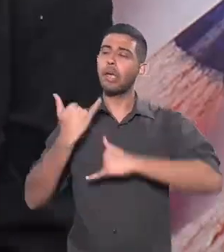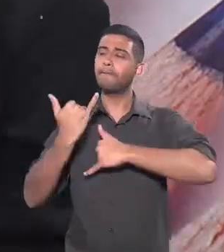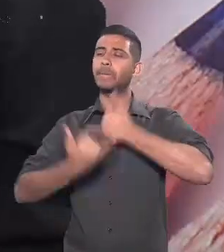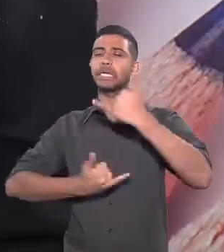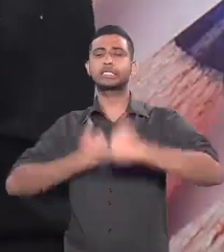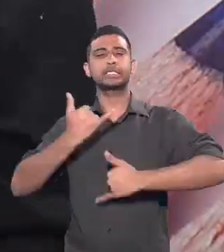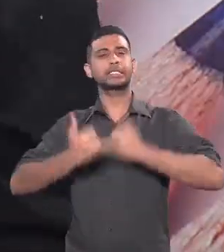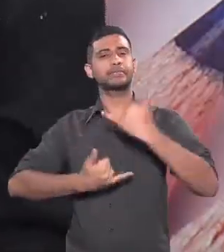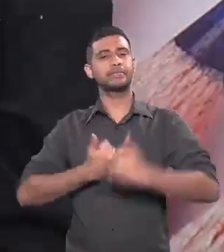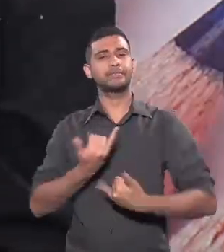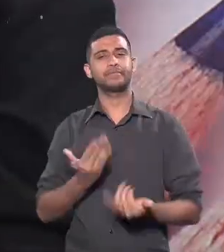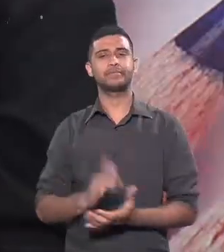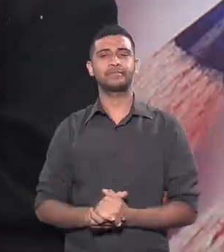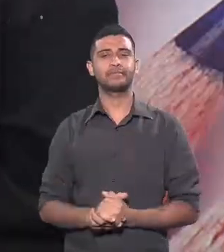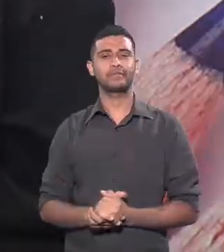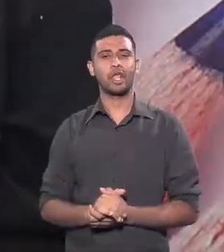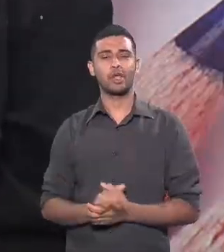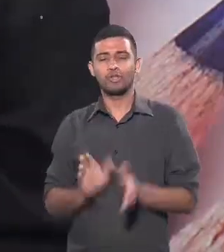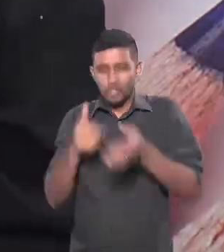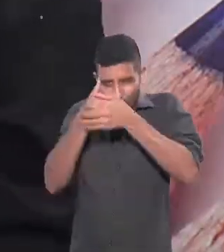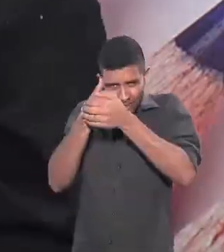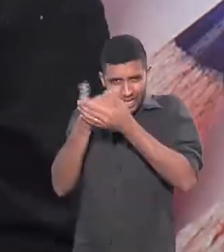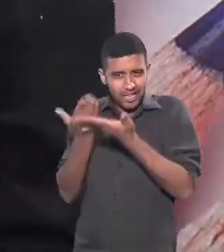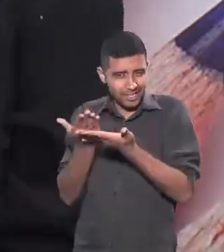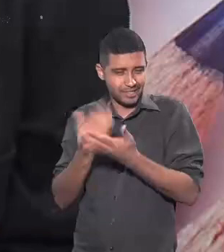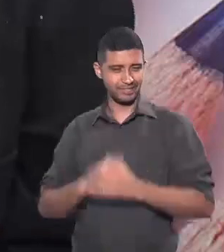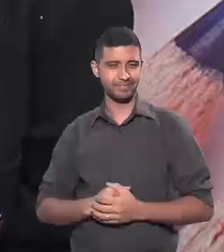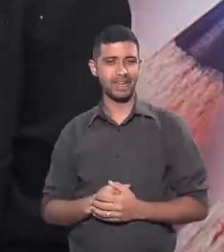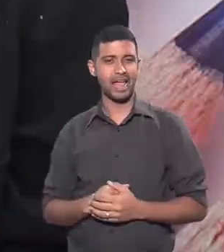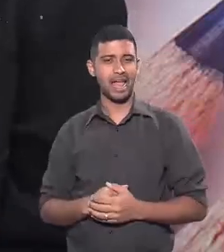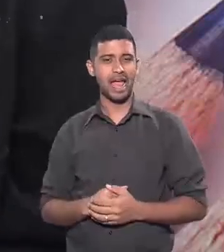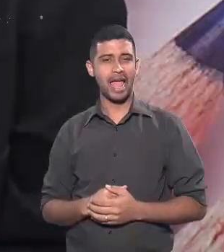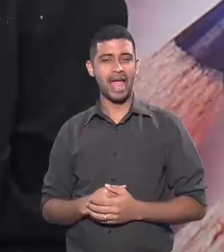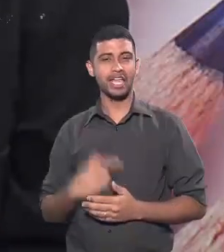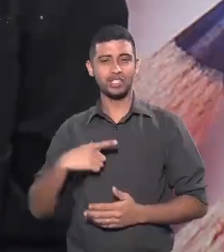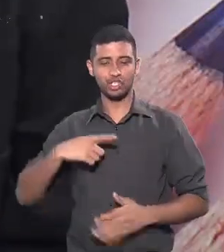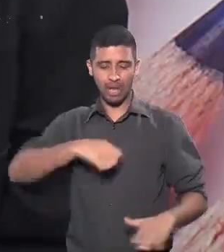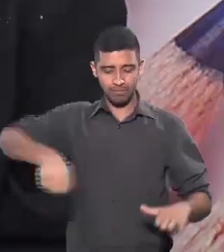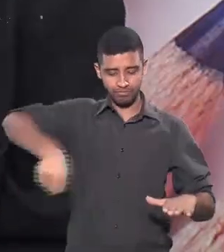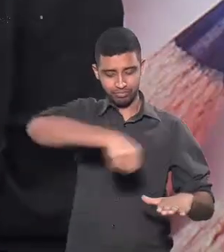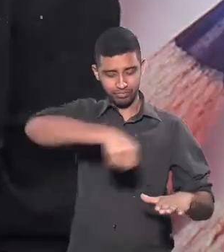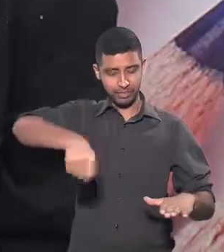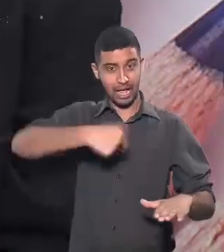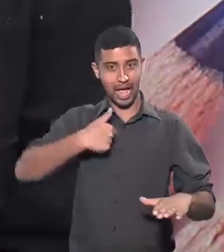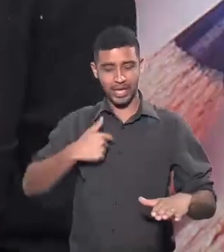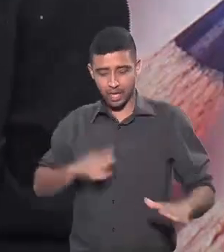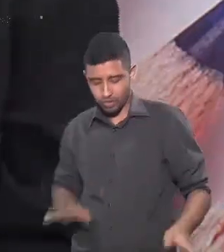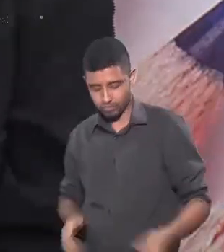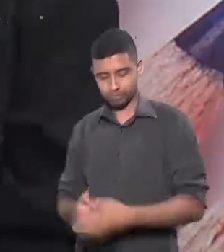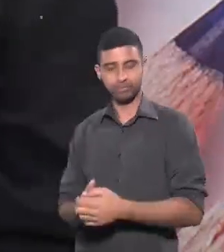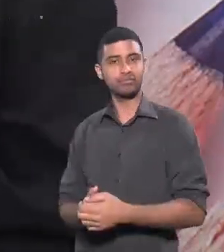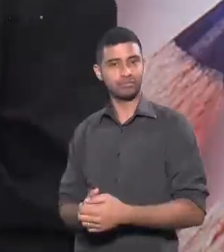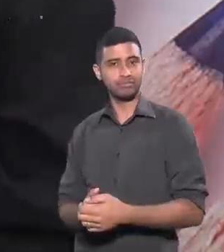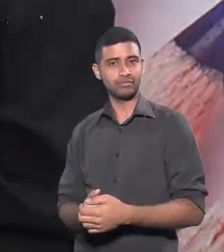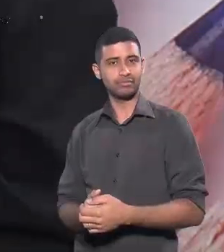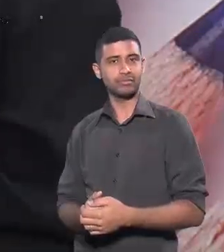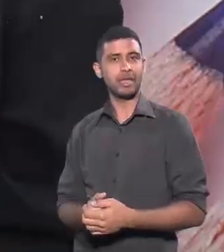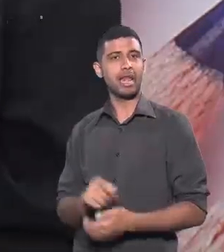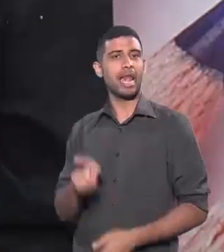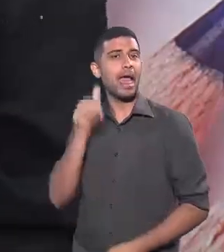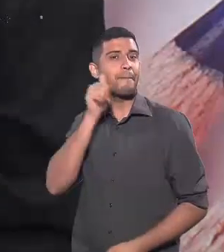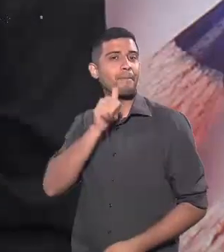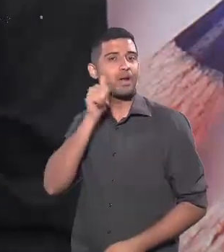estava brincando e de pique-esconde, me escondi embaixo da tábua de passar roupa. Então, porque a menina passou a roupa